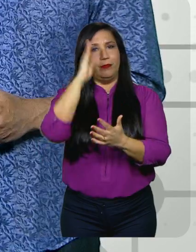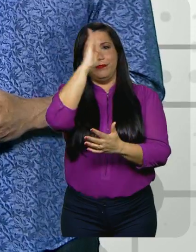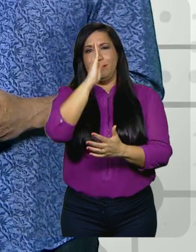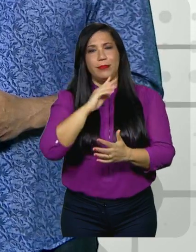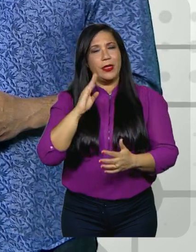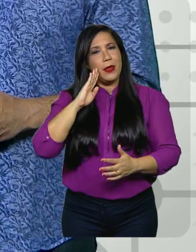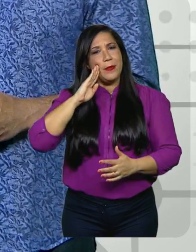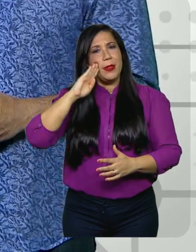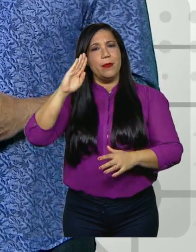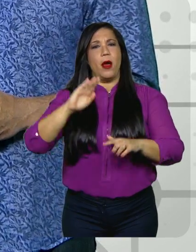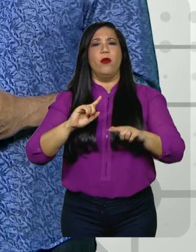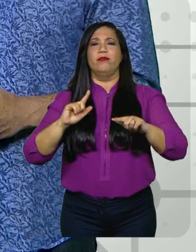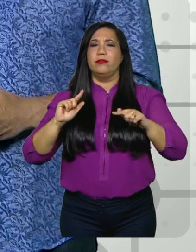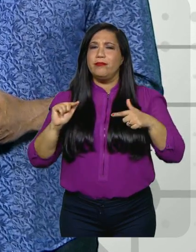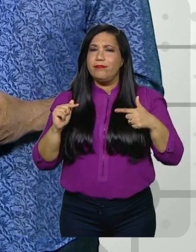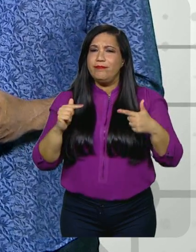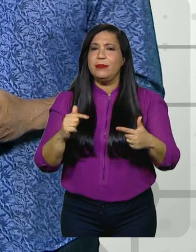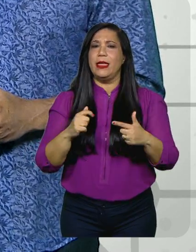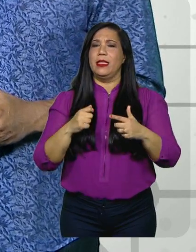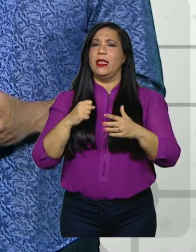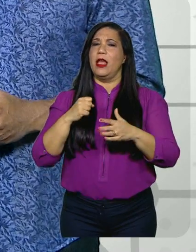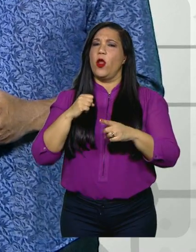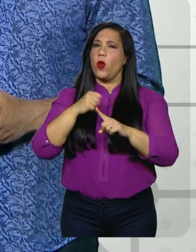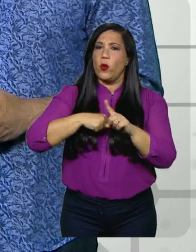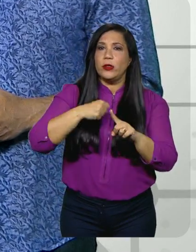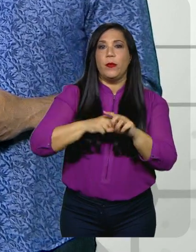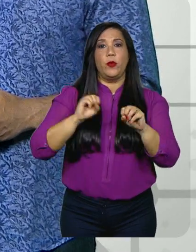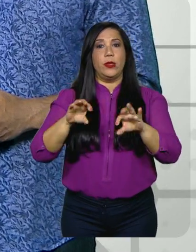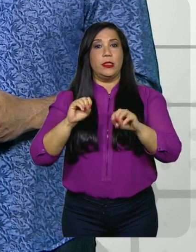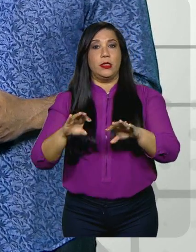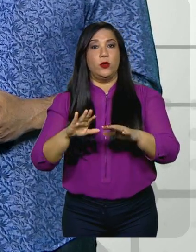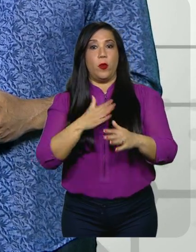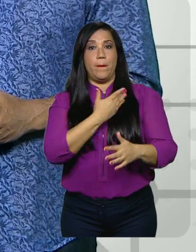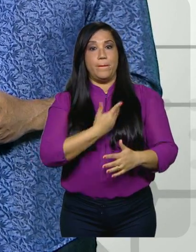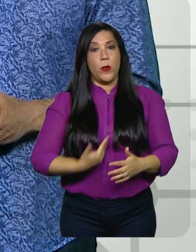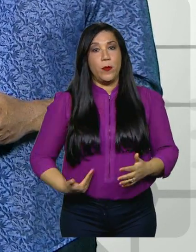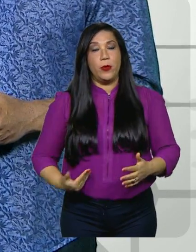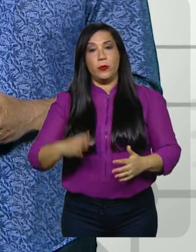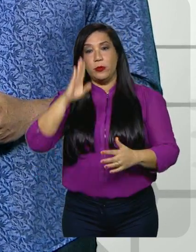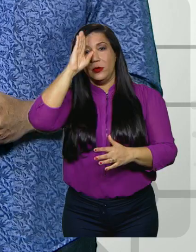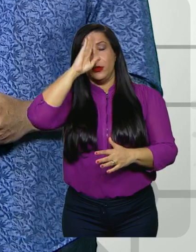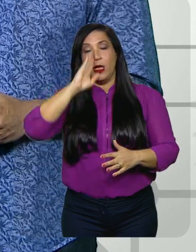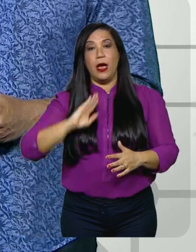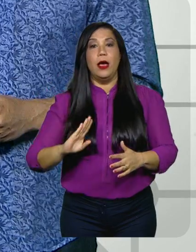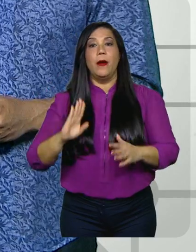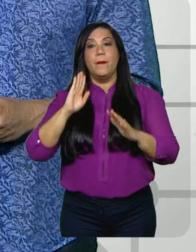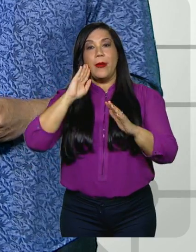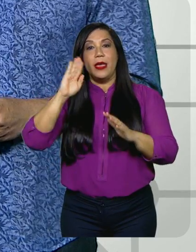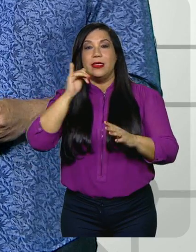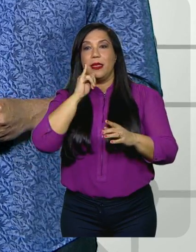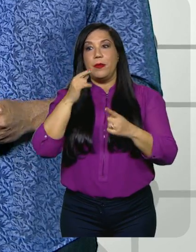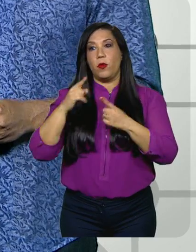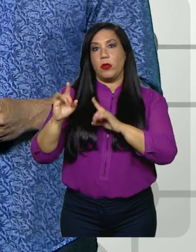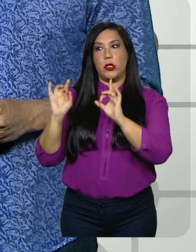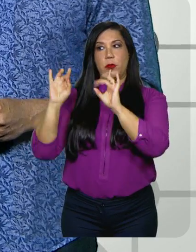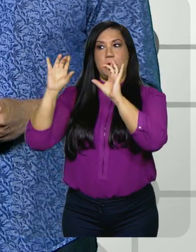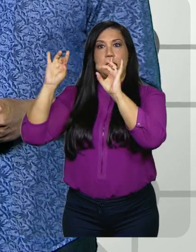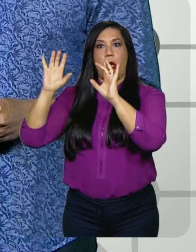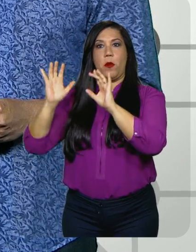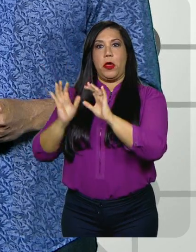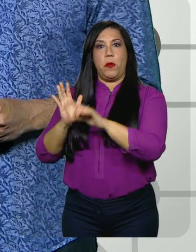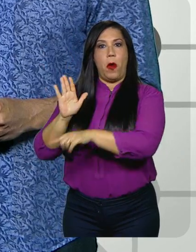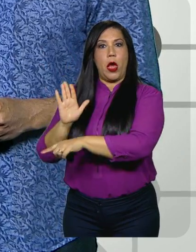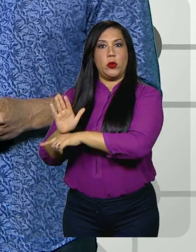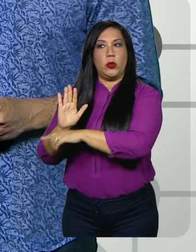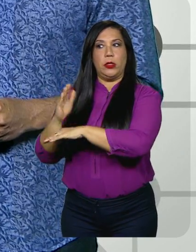principais defensores do ensino público e gratuito. Ele era contra a educação como processo exclusivo de formação de uma elite e que